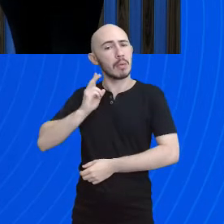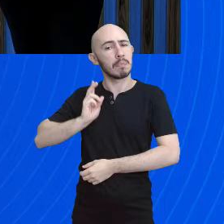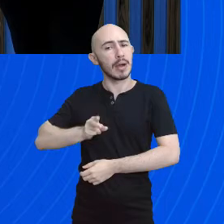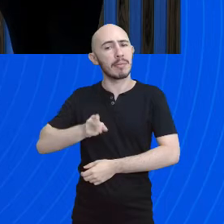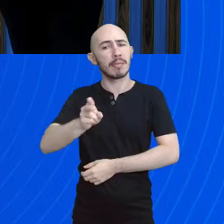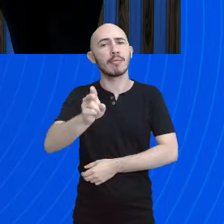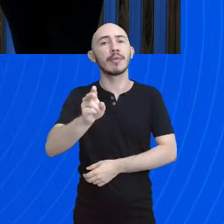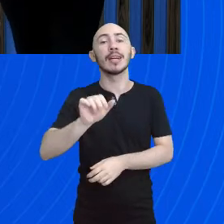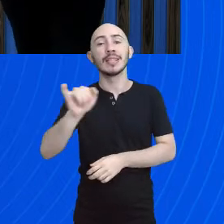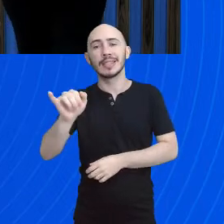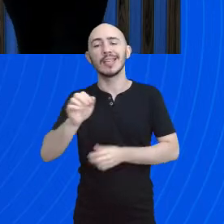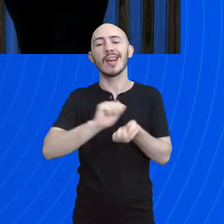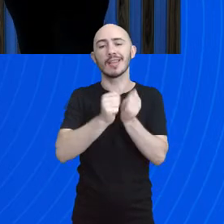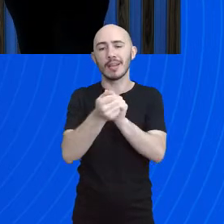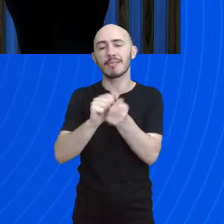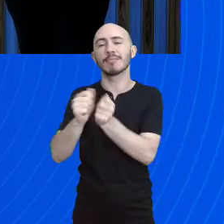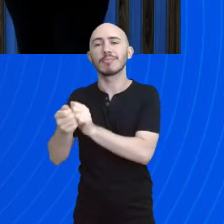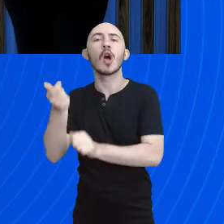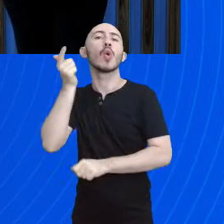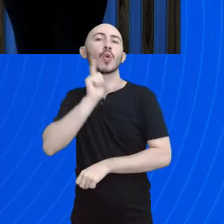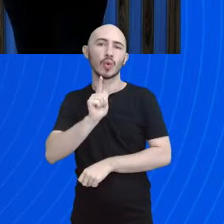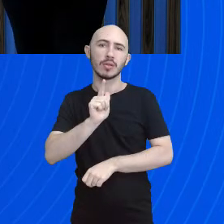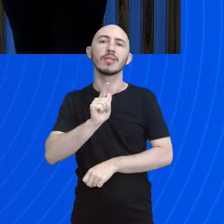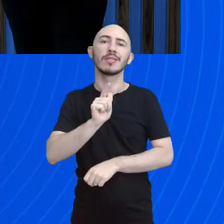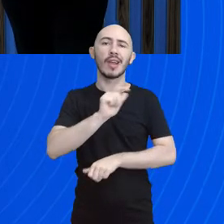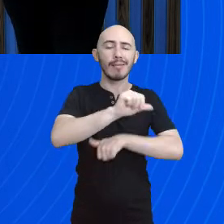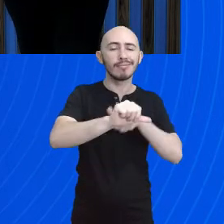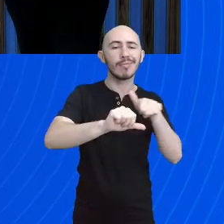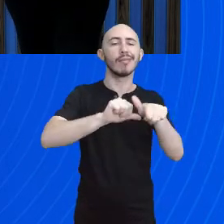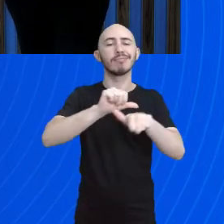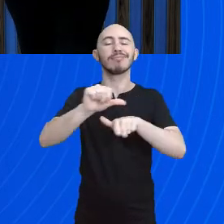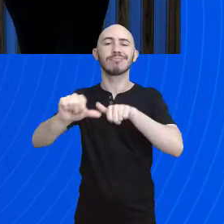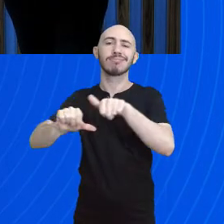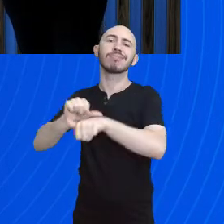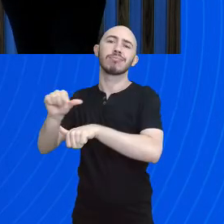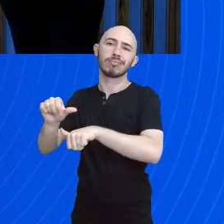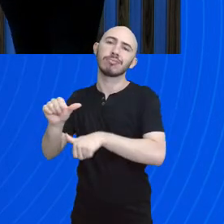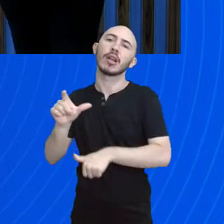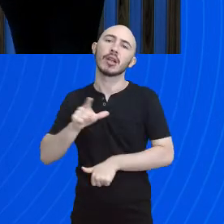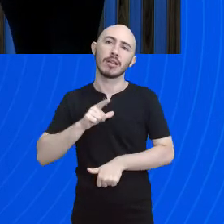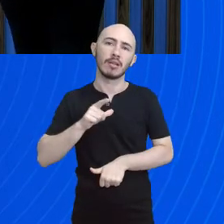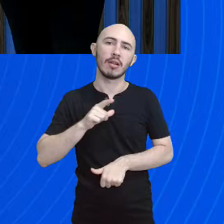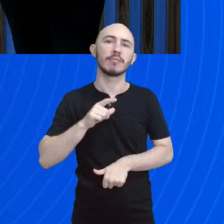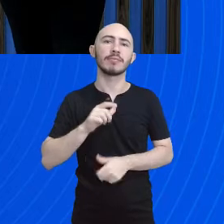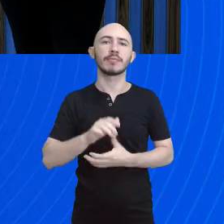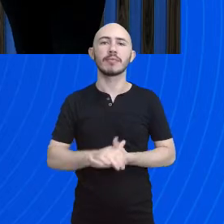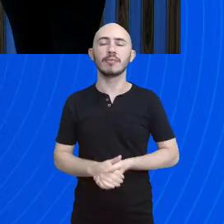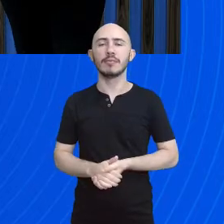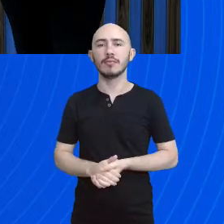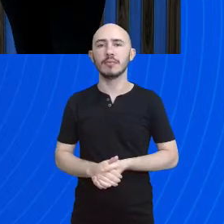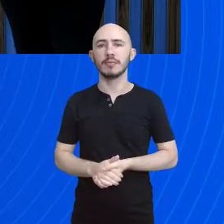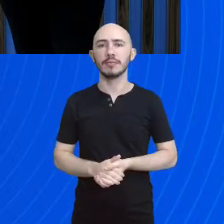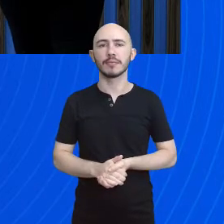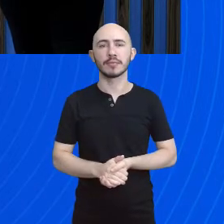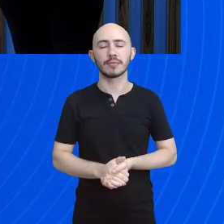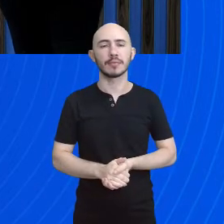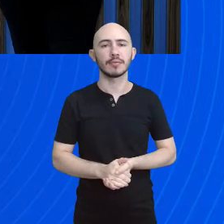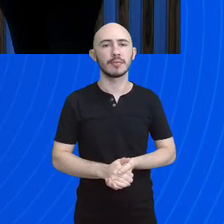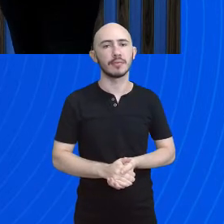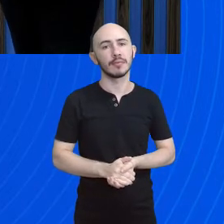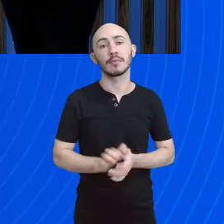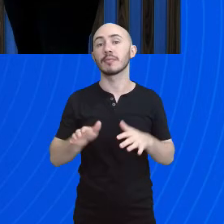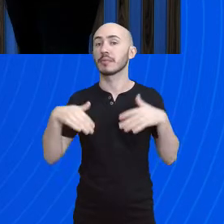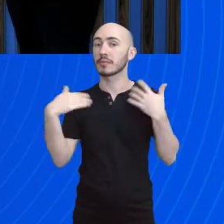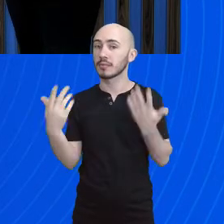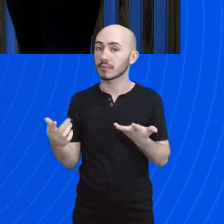adaptar às adversidades, às mudanças que ocorrem no meio, tá bom? Então, o que a